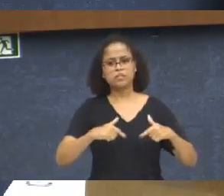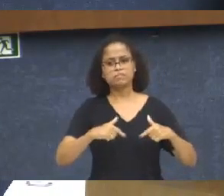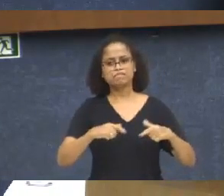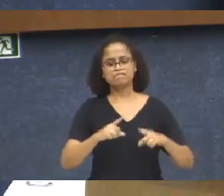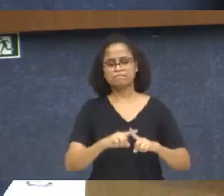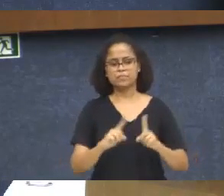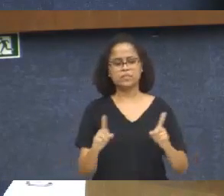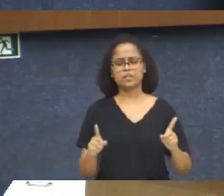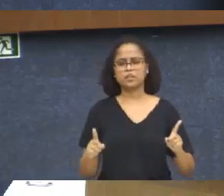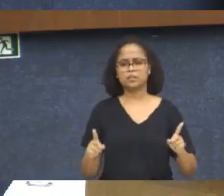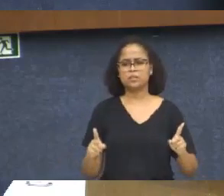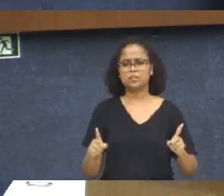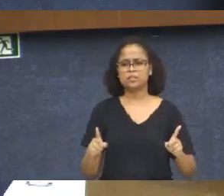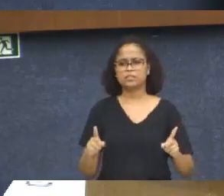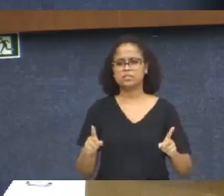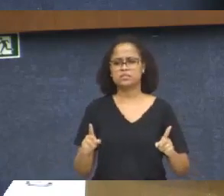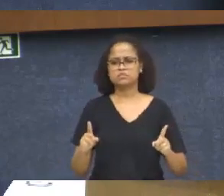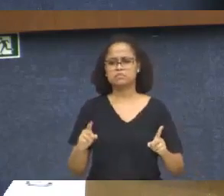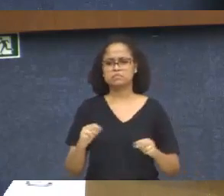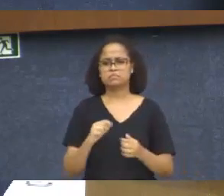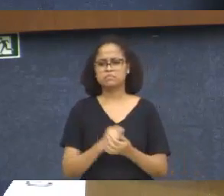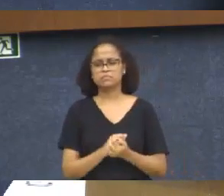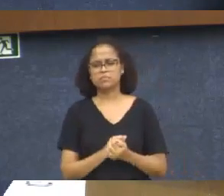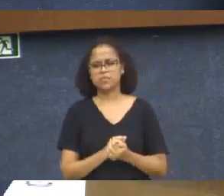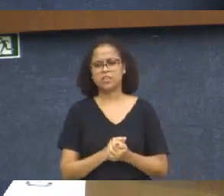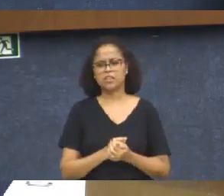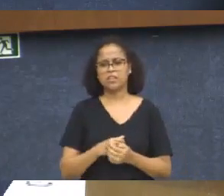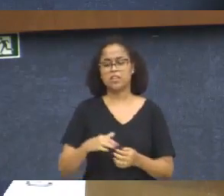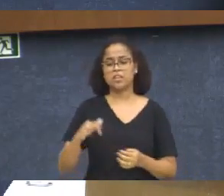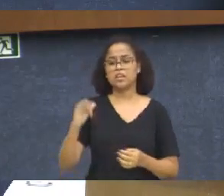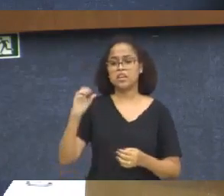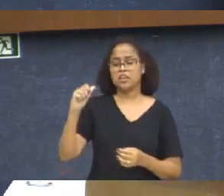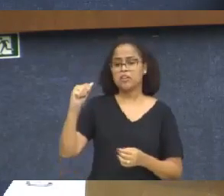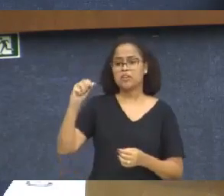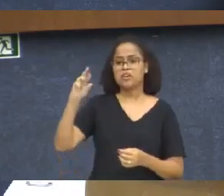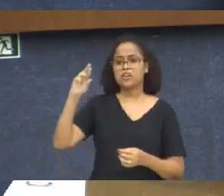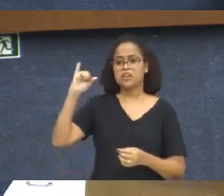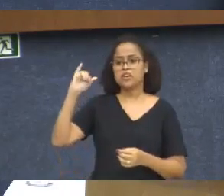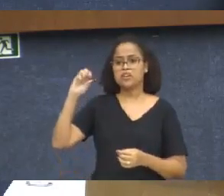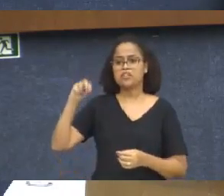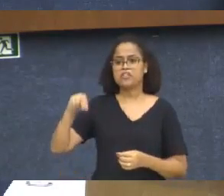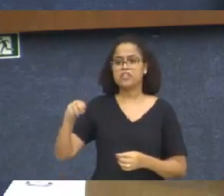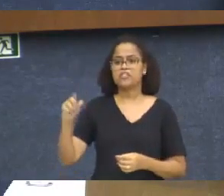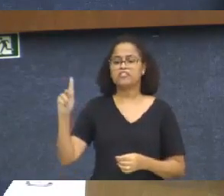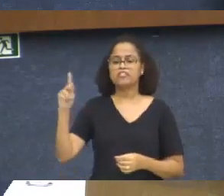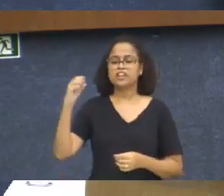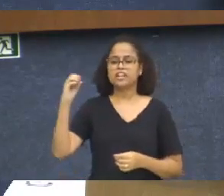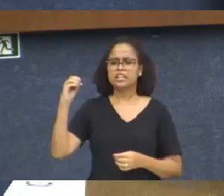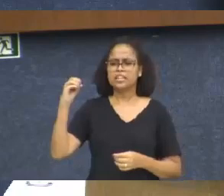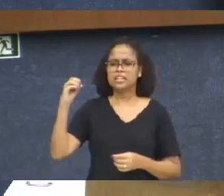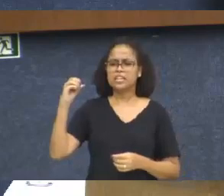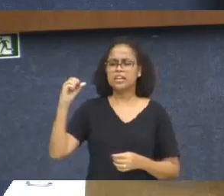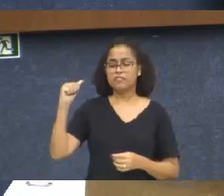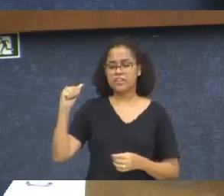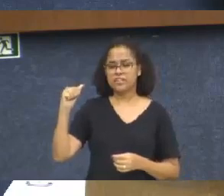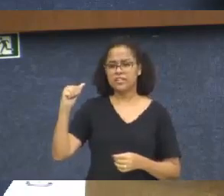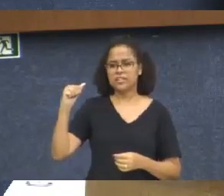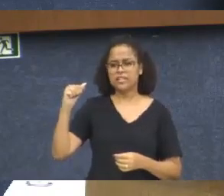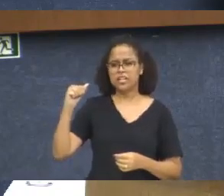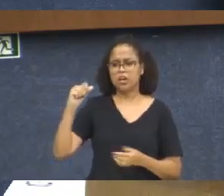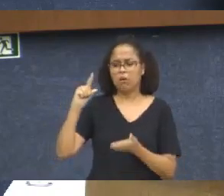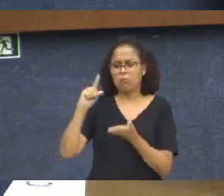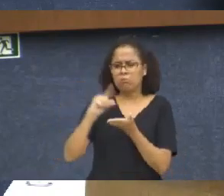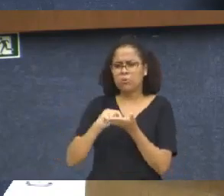atitudes, farinha pouca, meu pirão primeiro. Eu quero, é a minha vontade, eu quero é que a minha